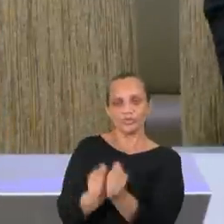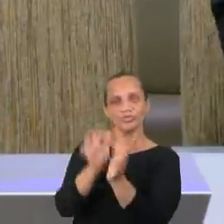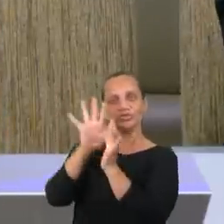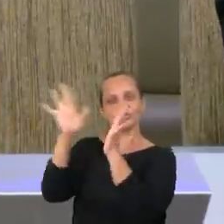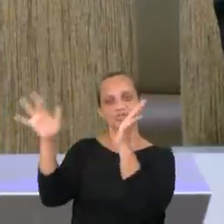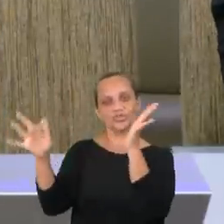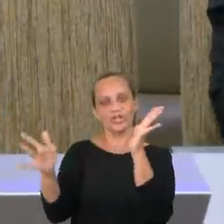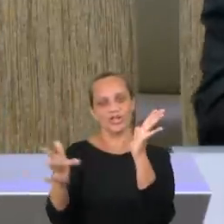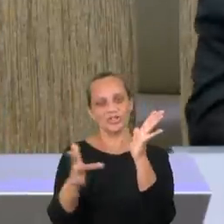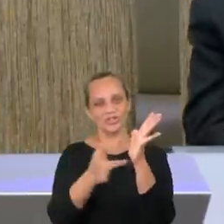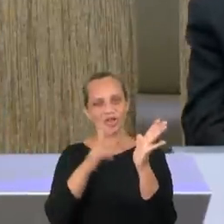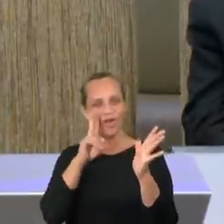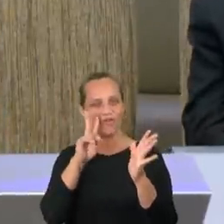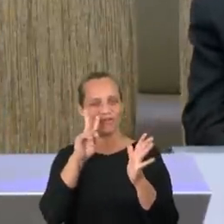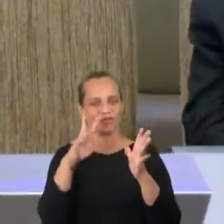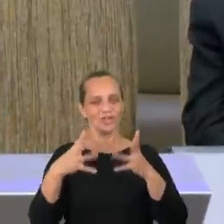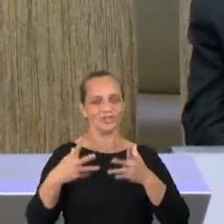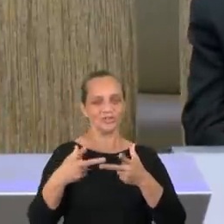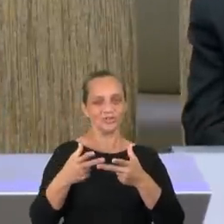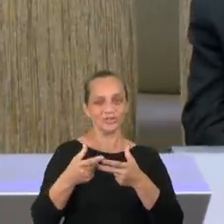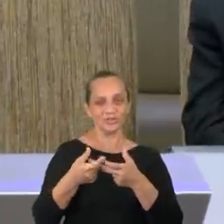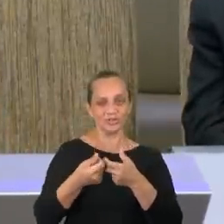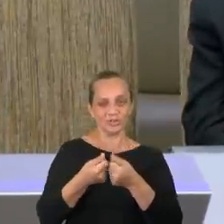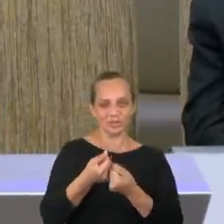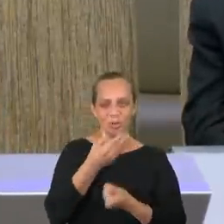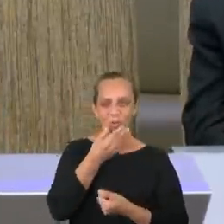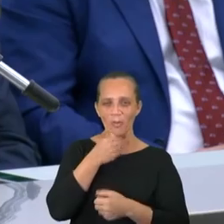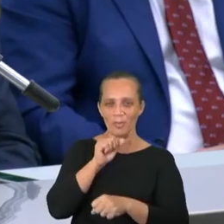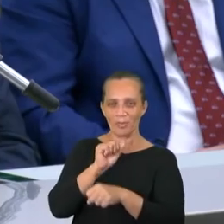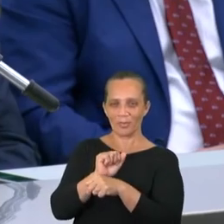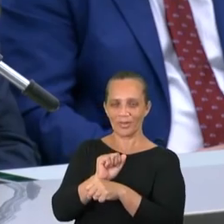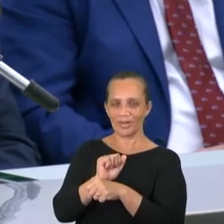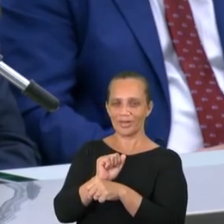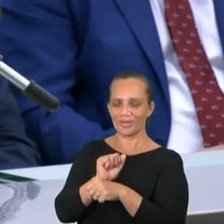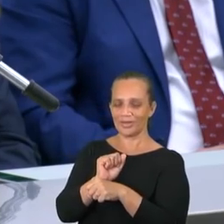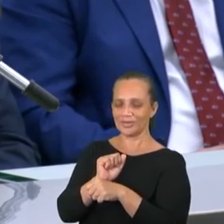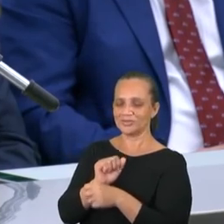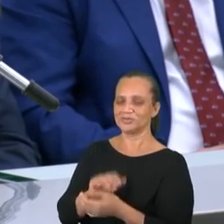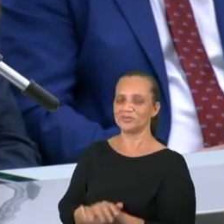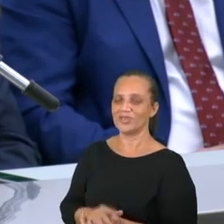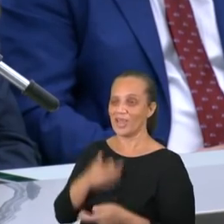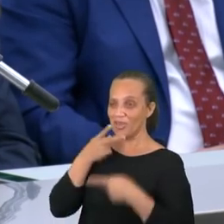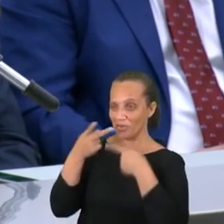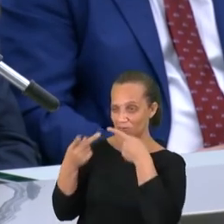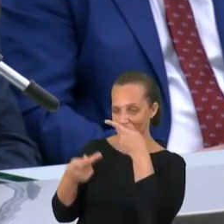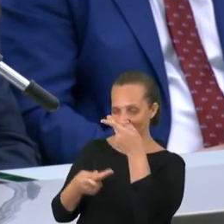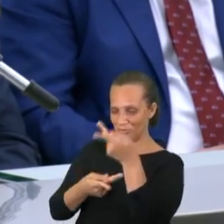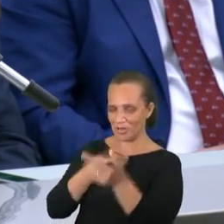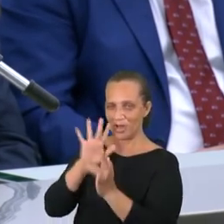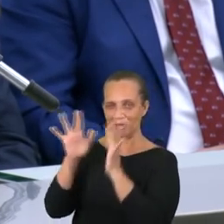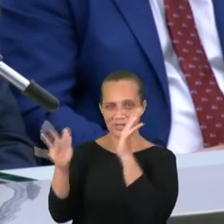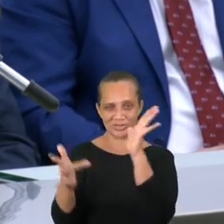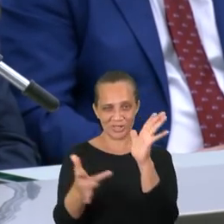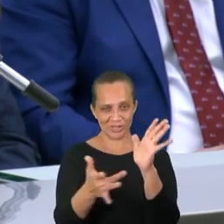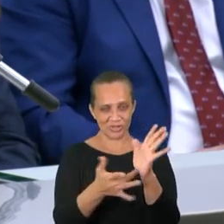Jesus, e Jesus vê tudo, né? Aí Zaqueu para e diz: Jesus, um momento. Eu quero dizer uma coisa